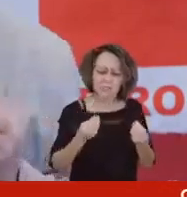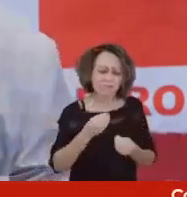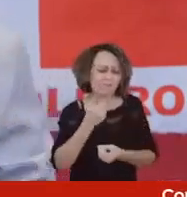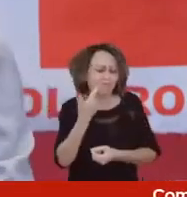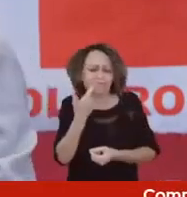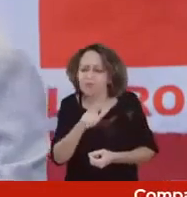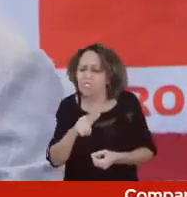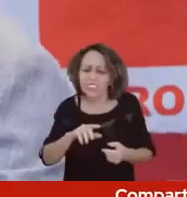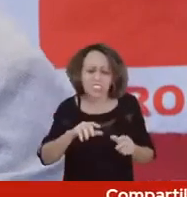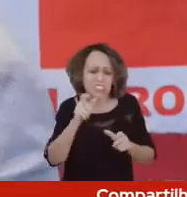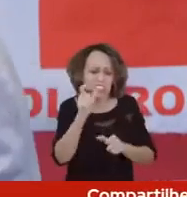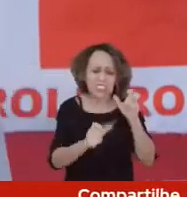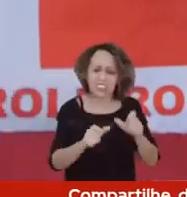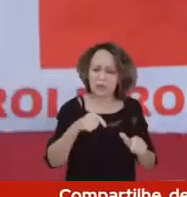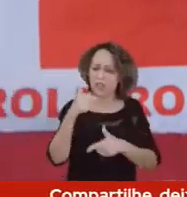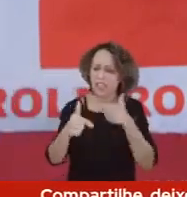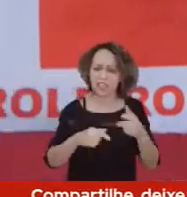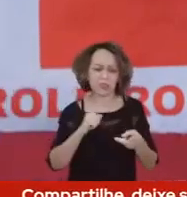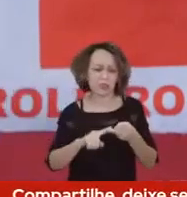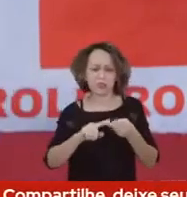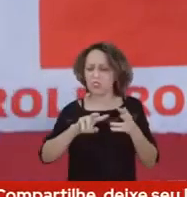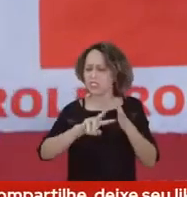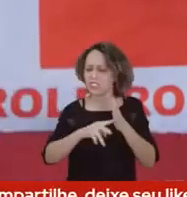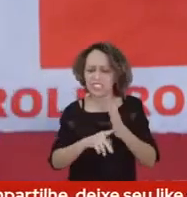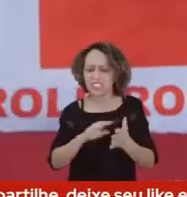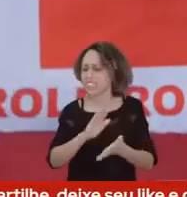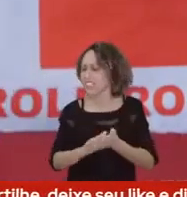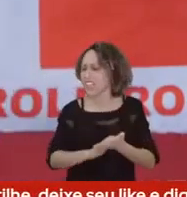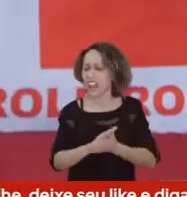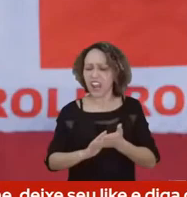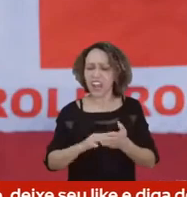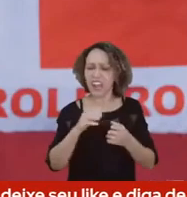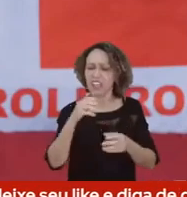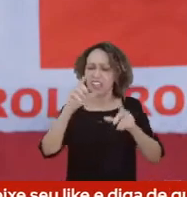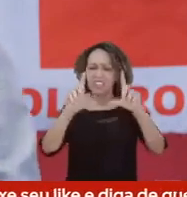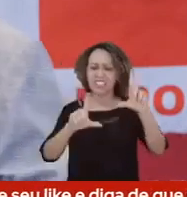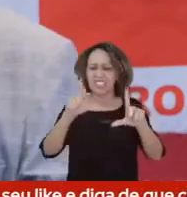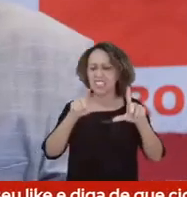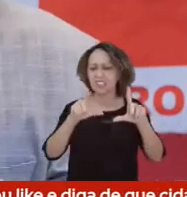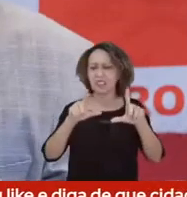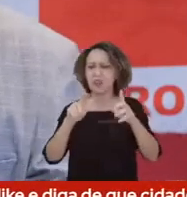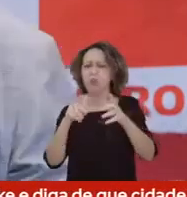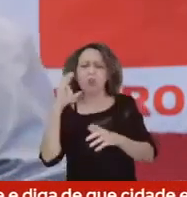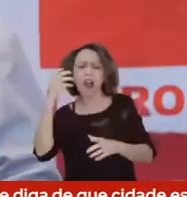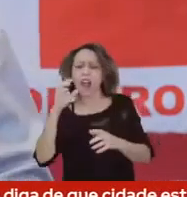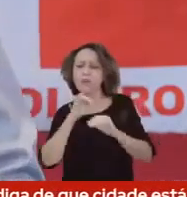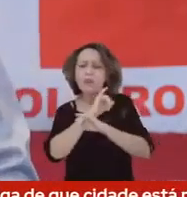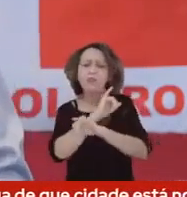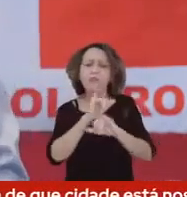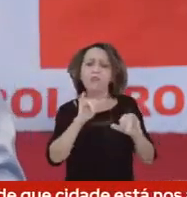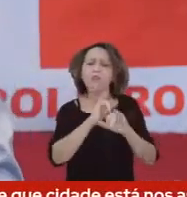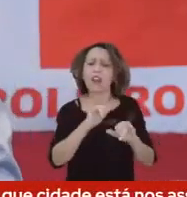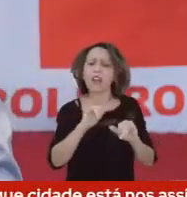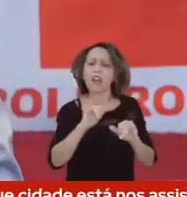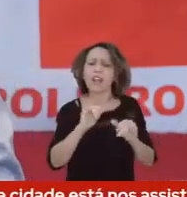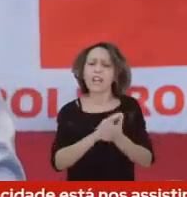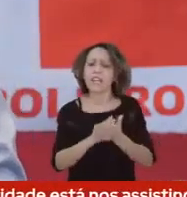reforma em algum canal de televisão e em alguma rádio para falar. Eram só os favoráveis.